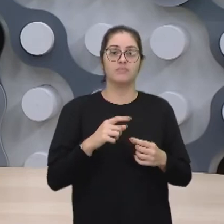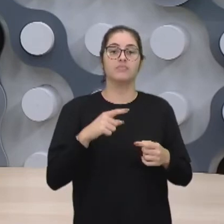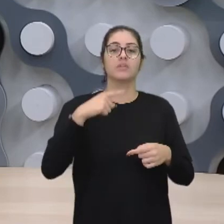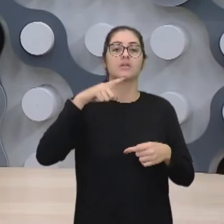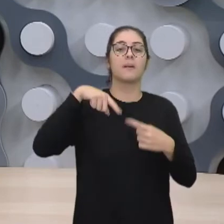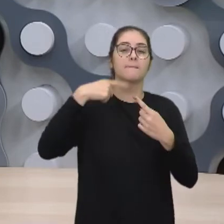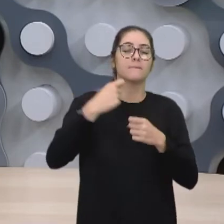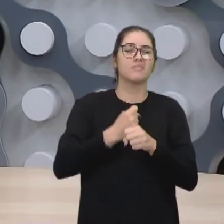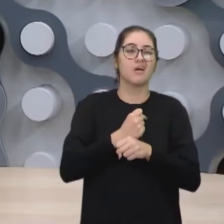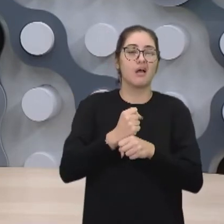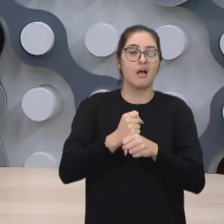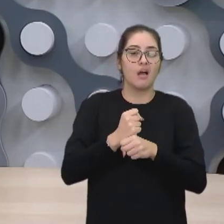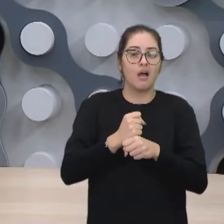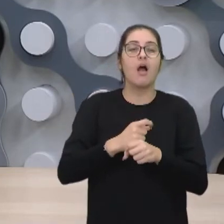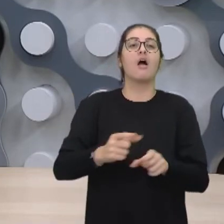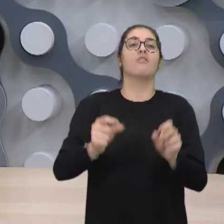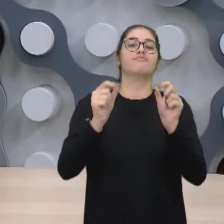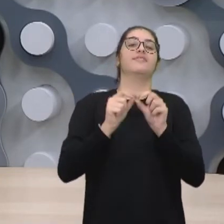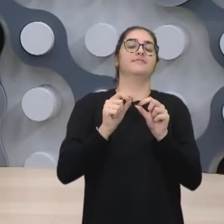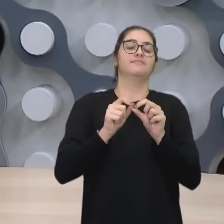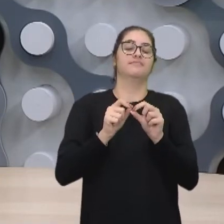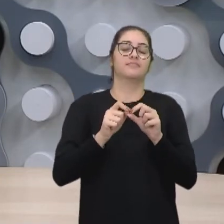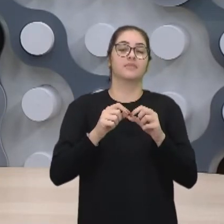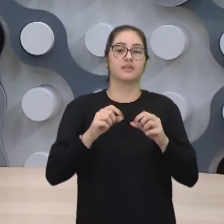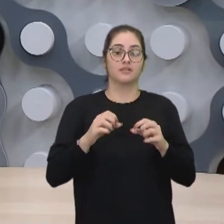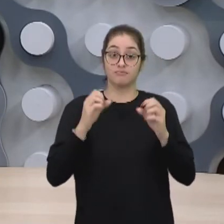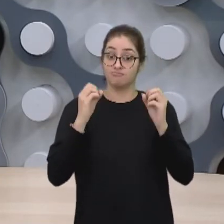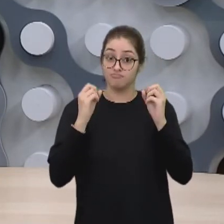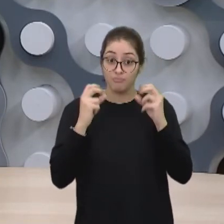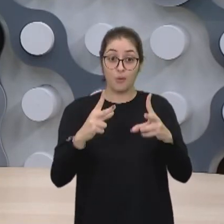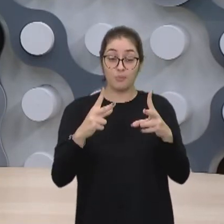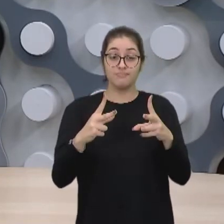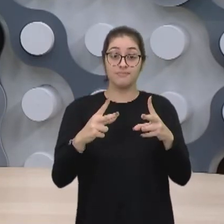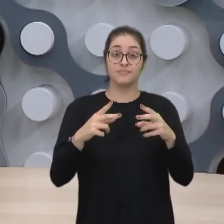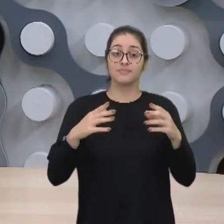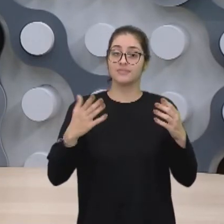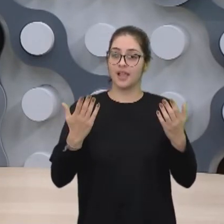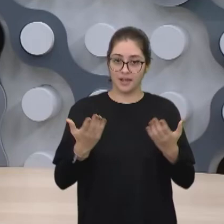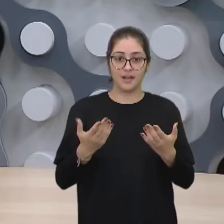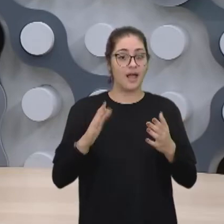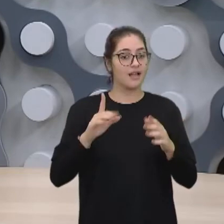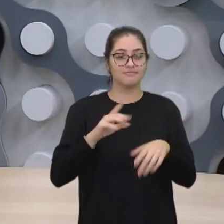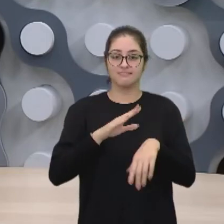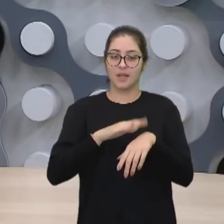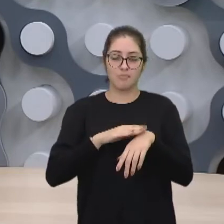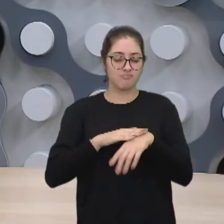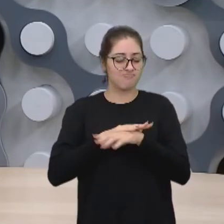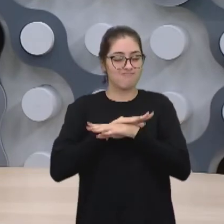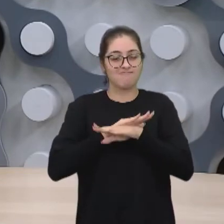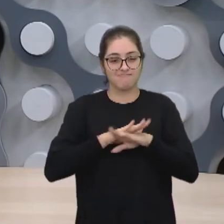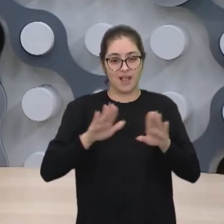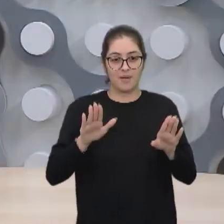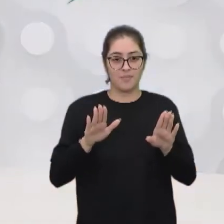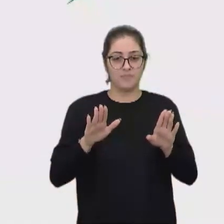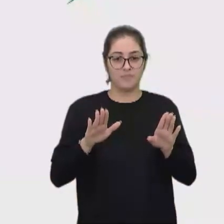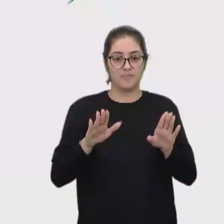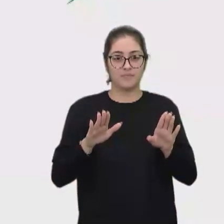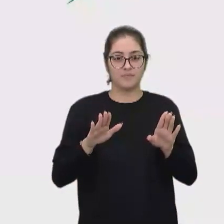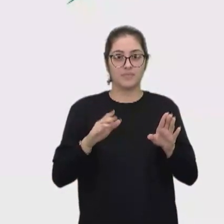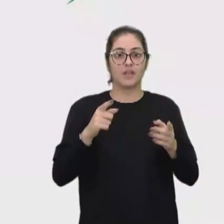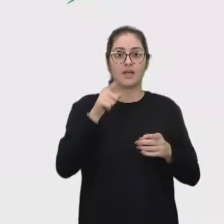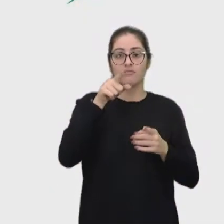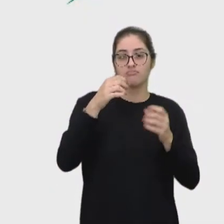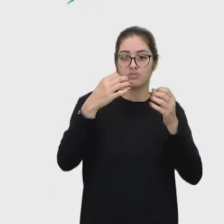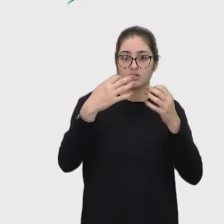depois de longos e longos anos. Tá certo, galerinha? É isso aí, né? O tempo já acabou aí. Vamos para orientações para o